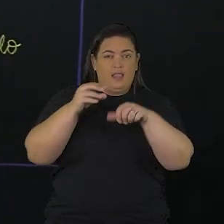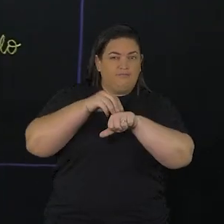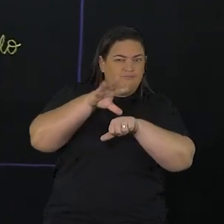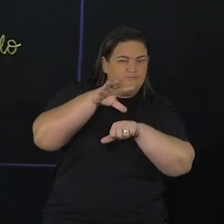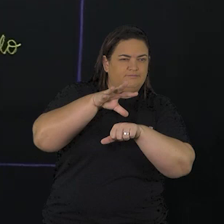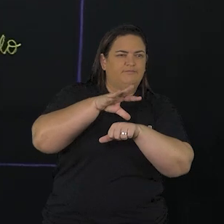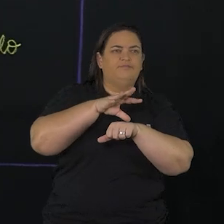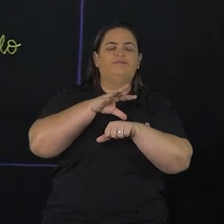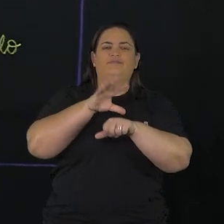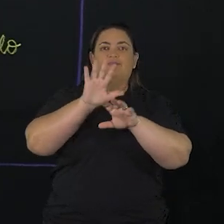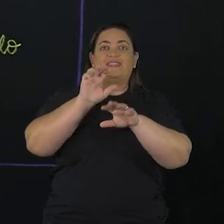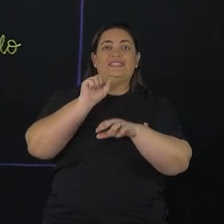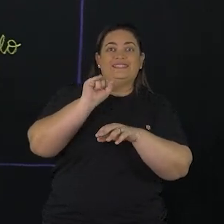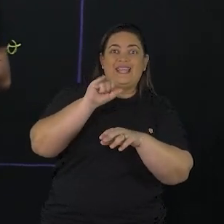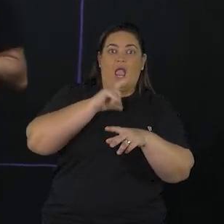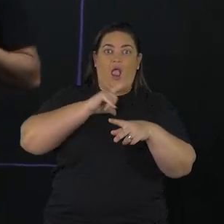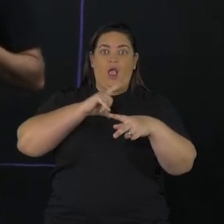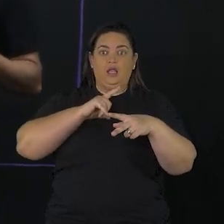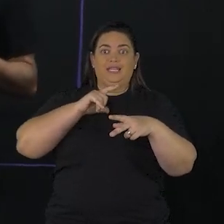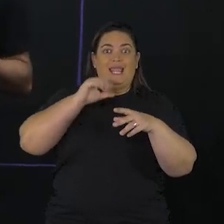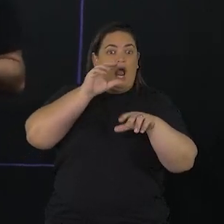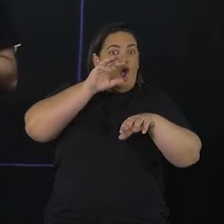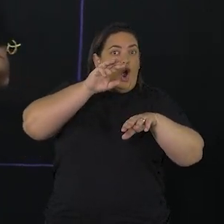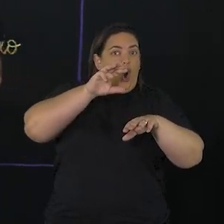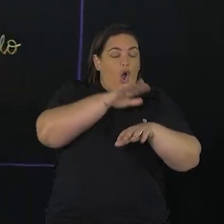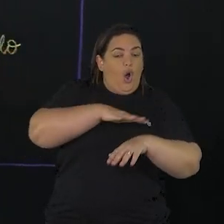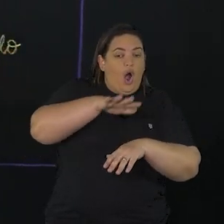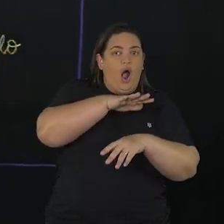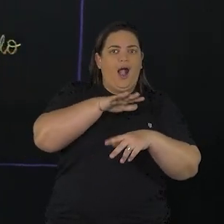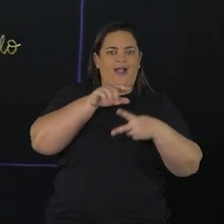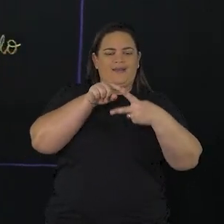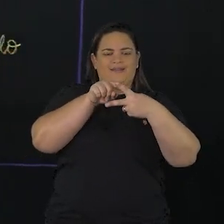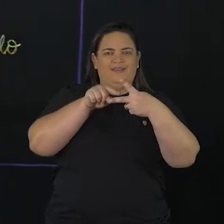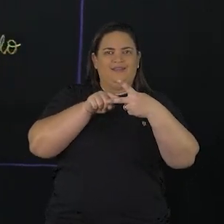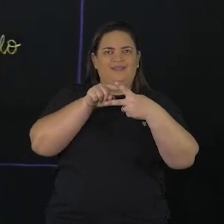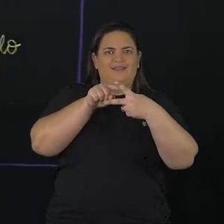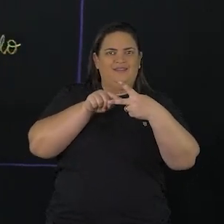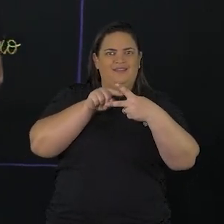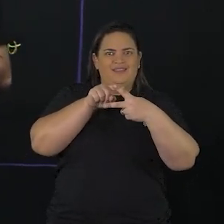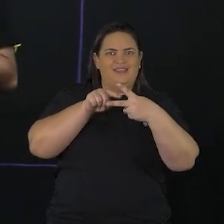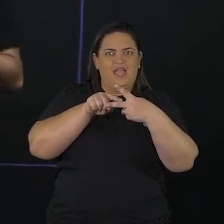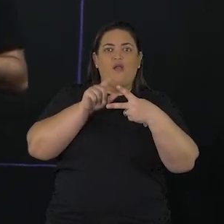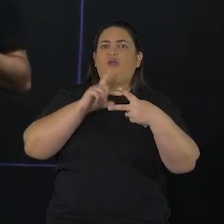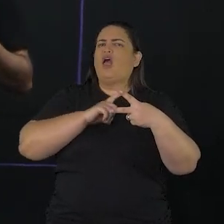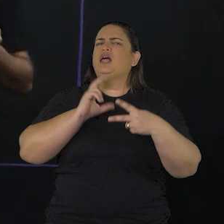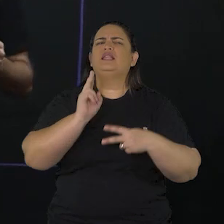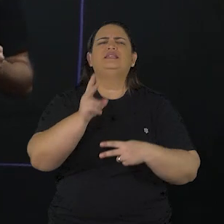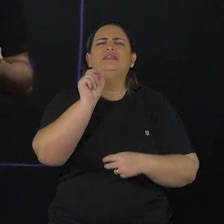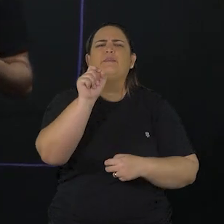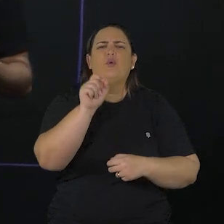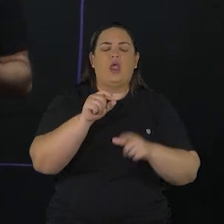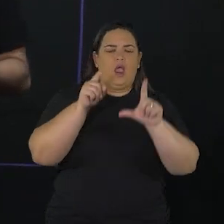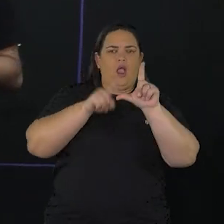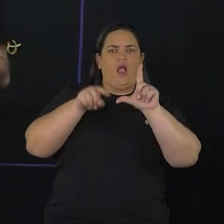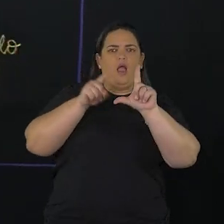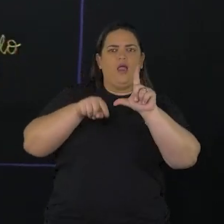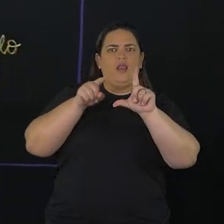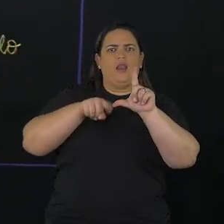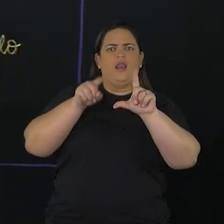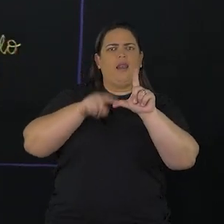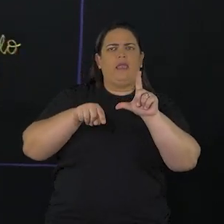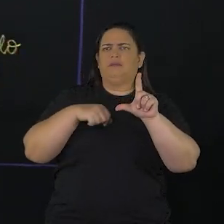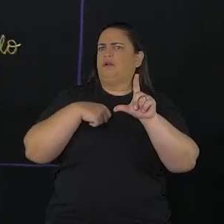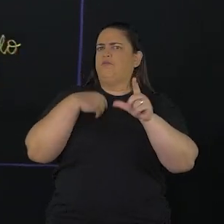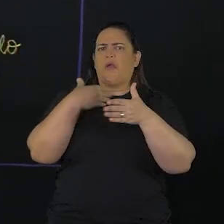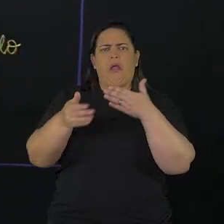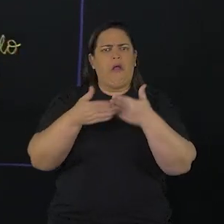seguinte: quando você trabalha com ângulos, ele receberá sempre como nome uma letra do nosso alfabeto, seja